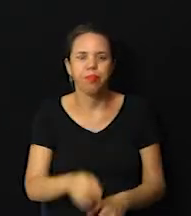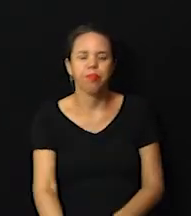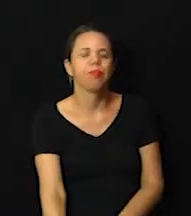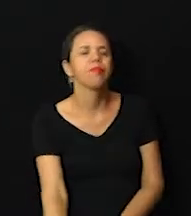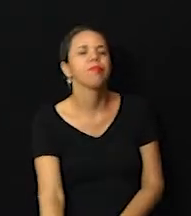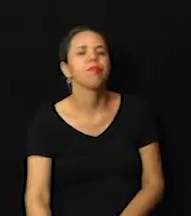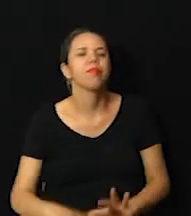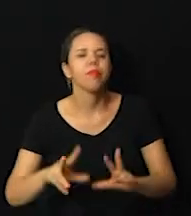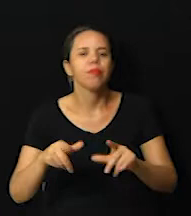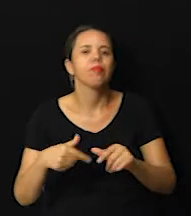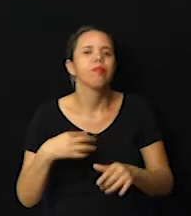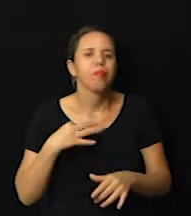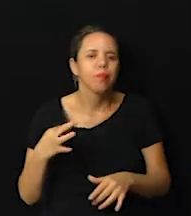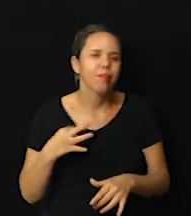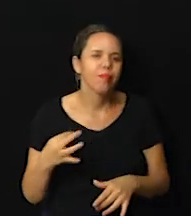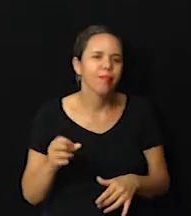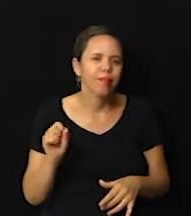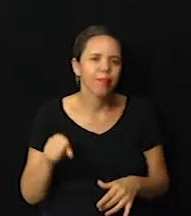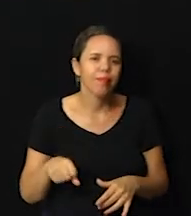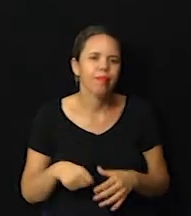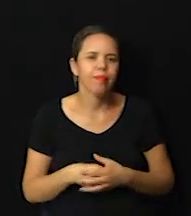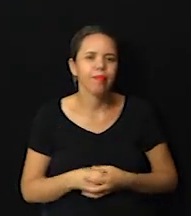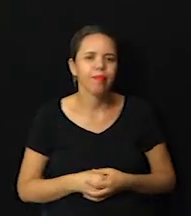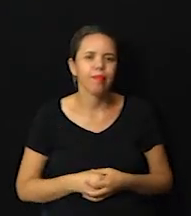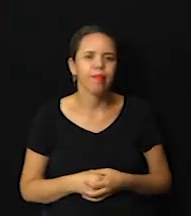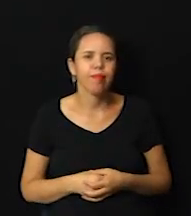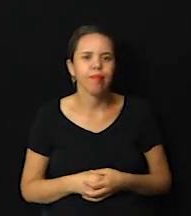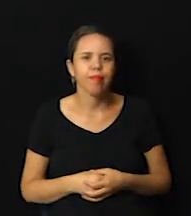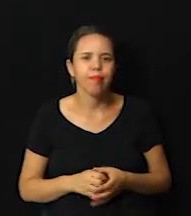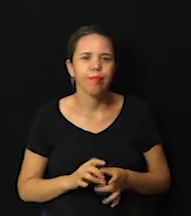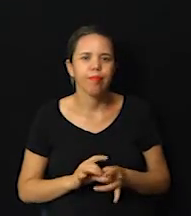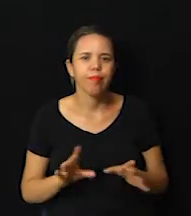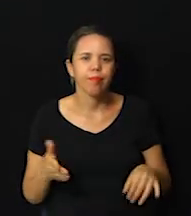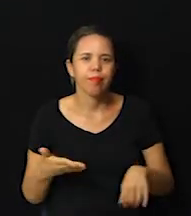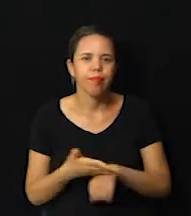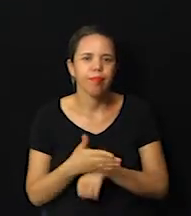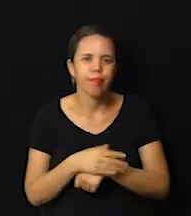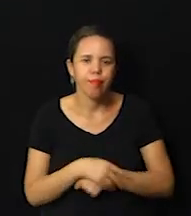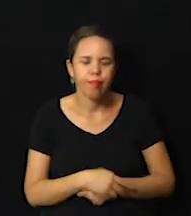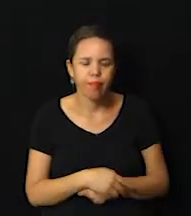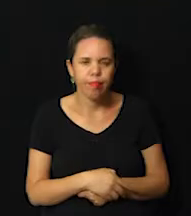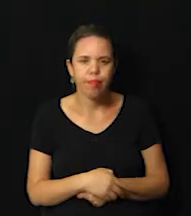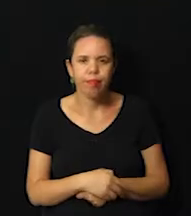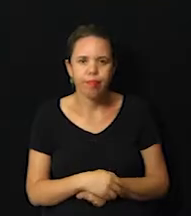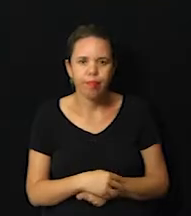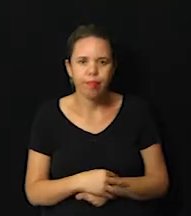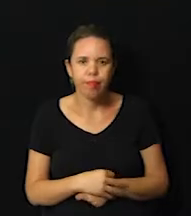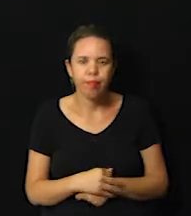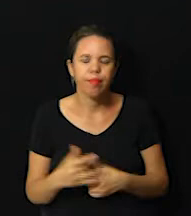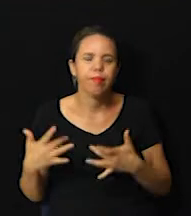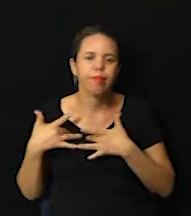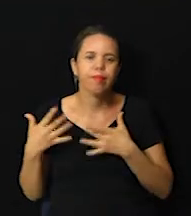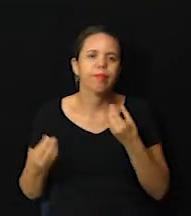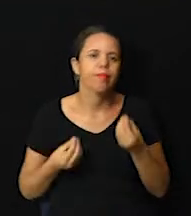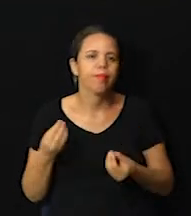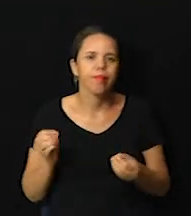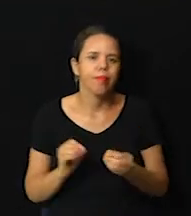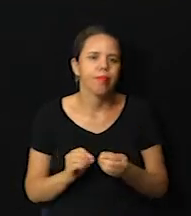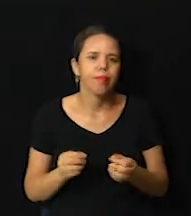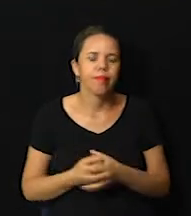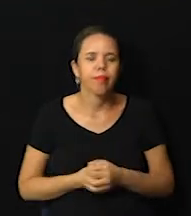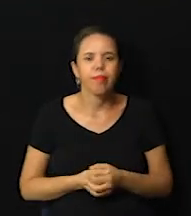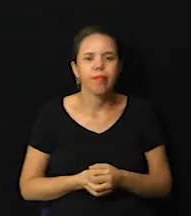todos os voluntários que têm interesse, sim, em fazer as partes desse projeto. E a questão de doação, como é que